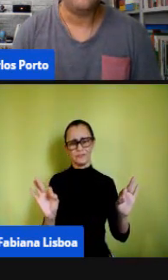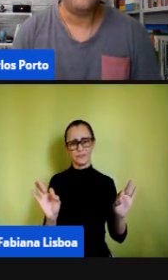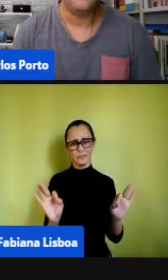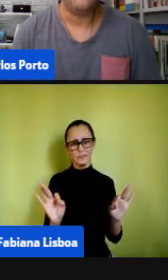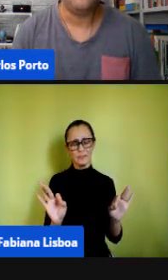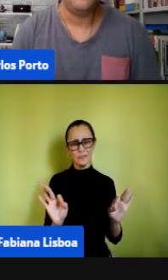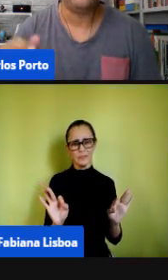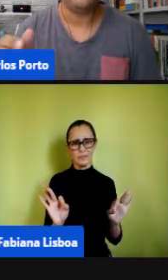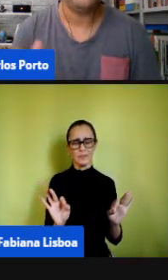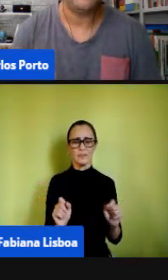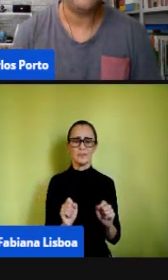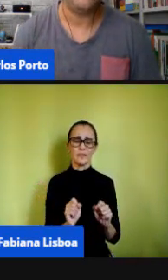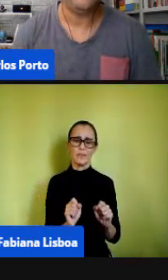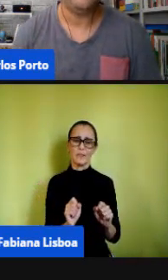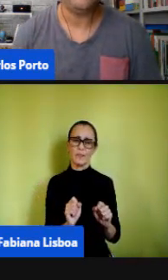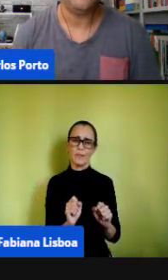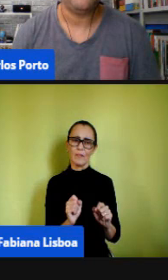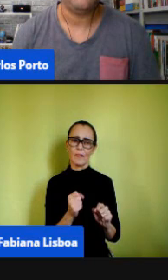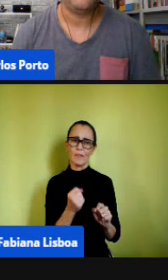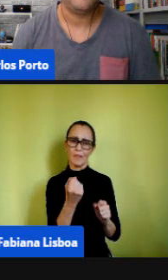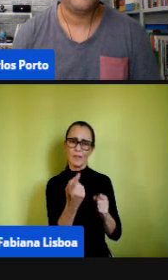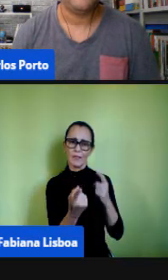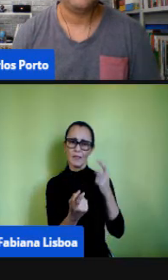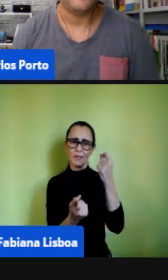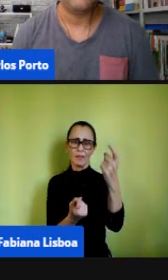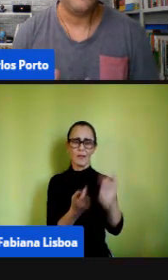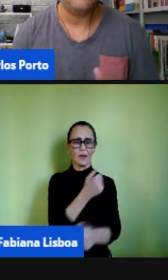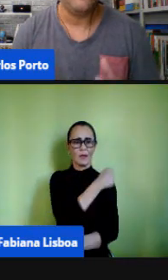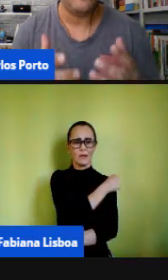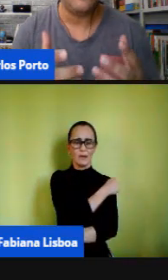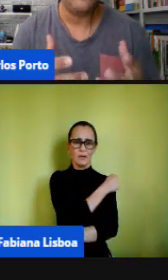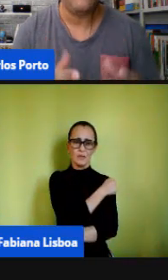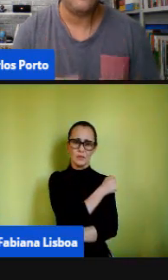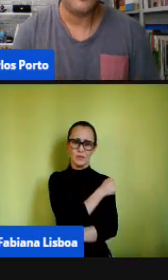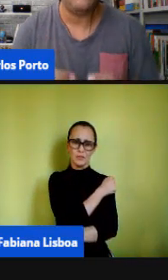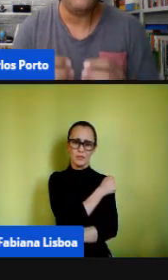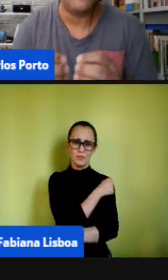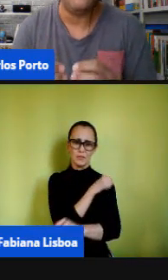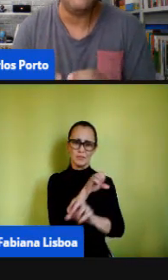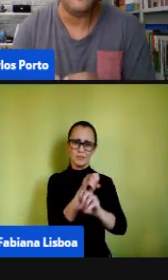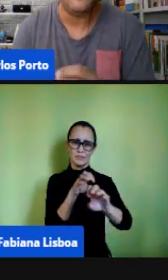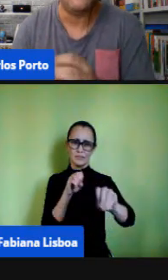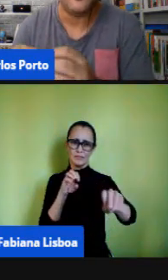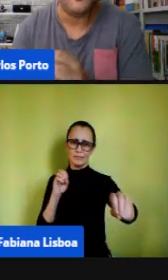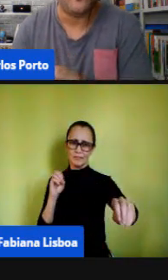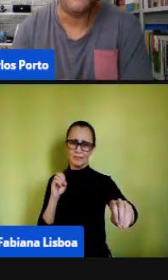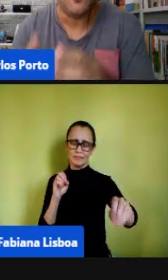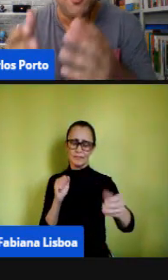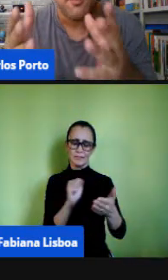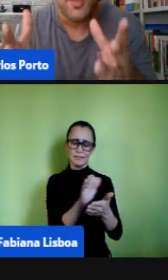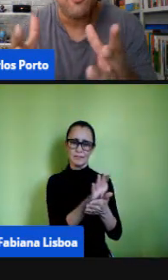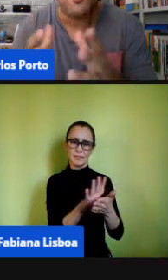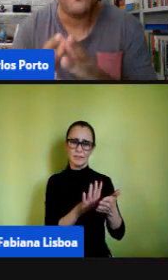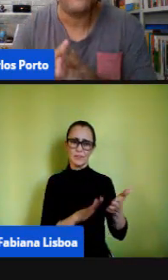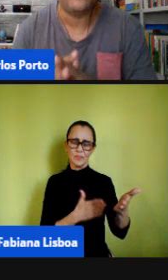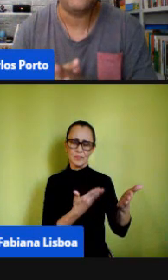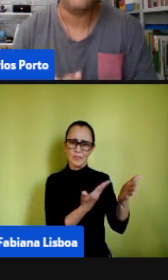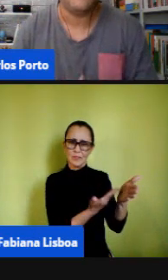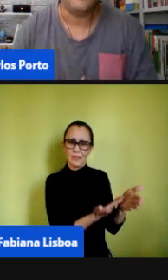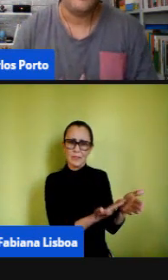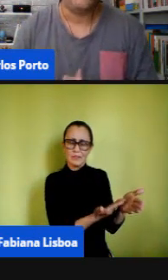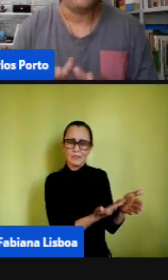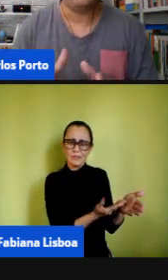cada estudante nesta modalidade de ensino, trazendo em suas atividades um grau de excelência enorme. Então, parabéns,